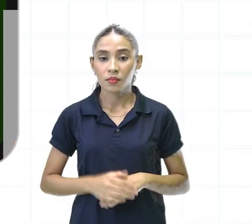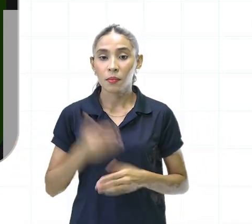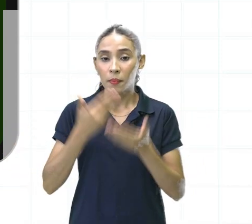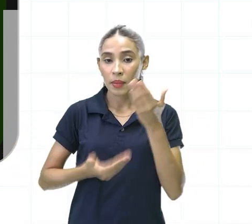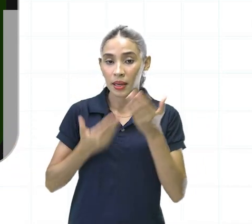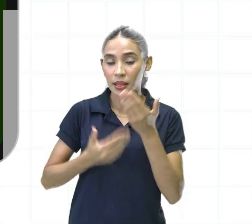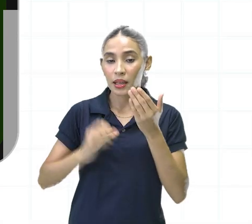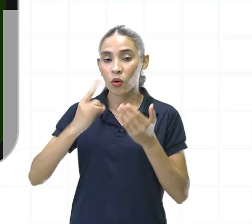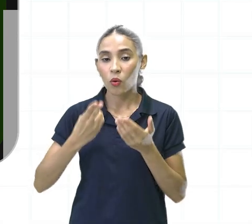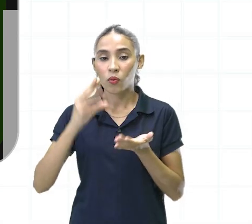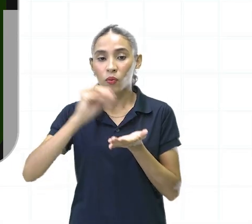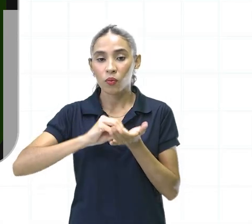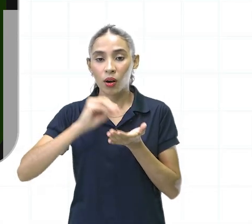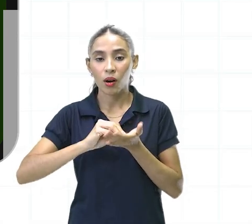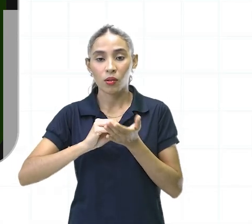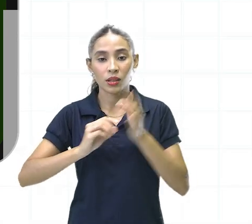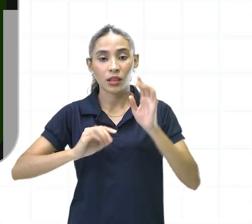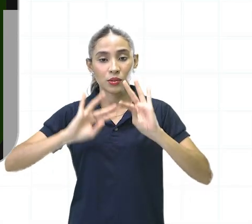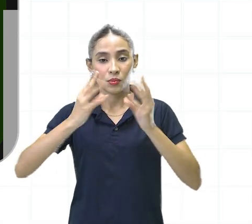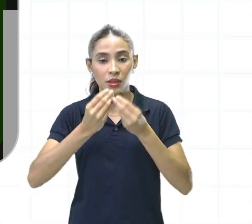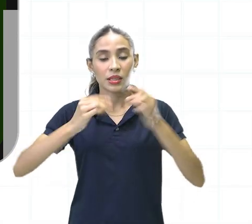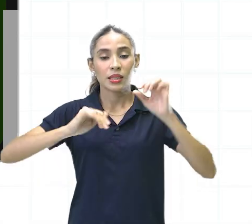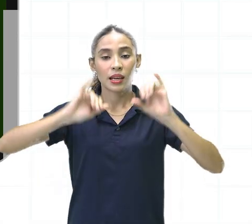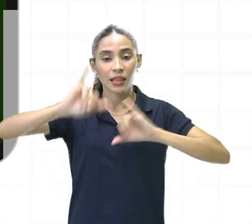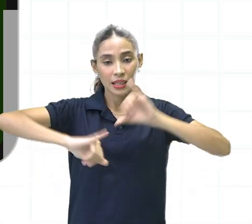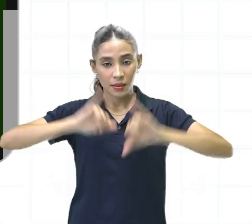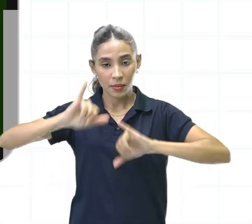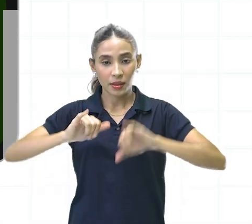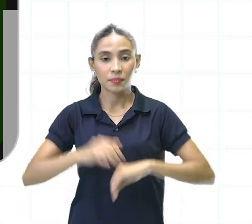desintegração ou instabilidade de elementos químicos.